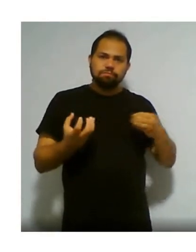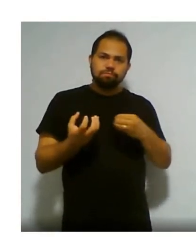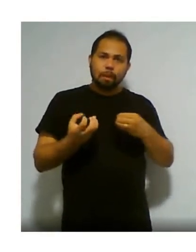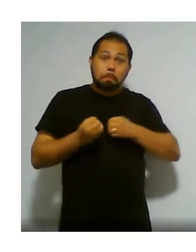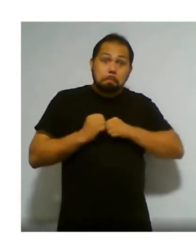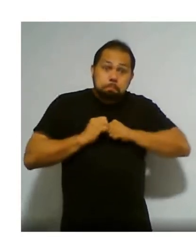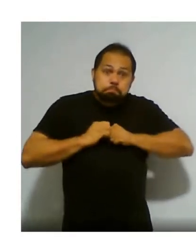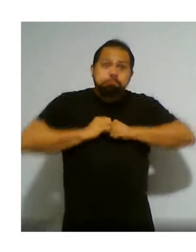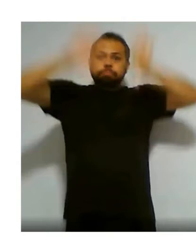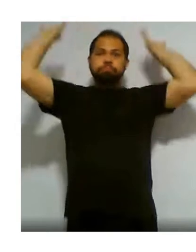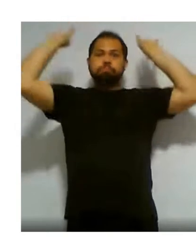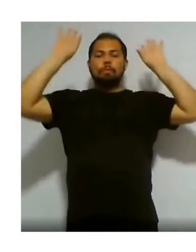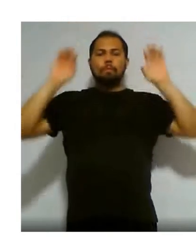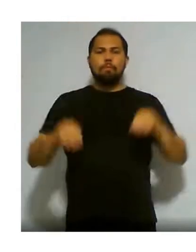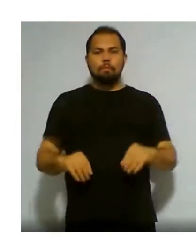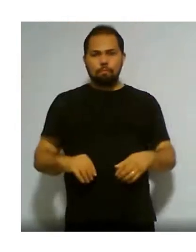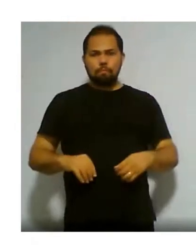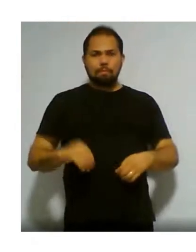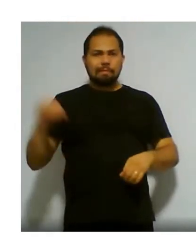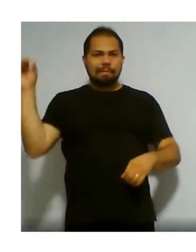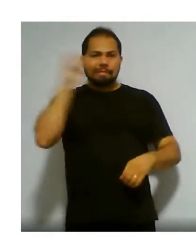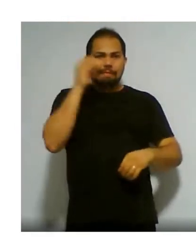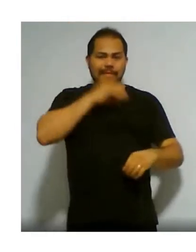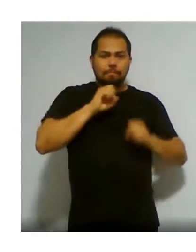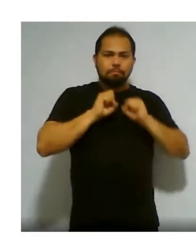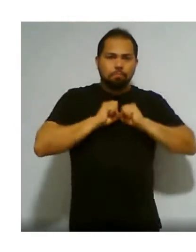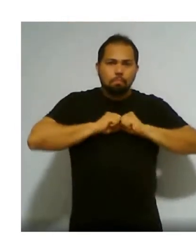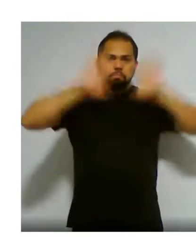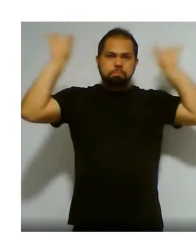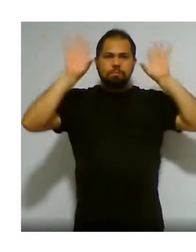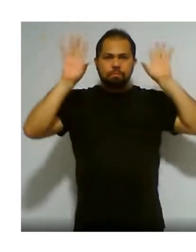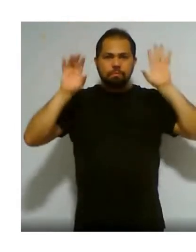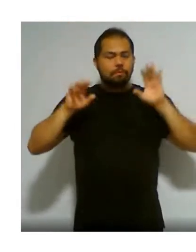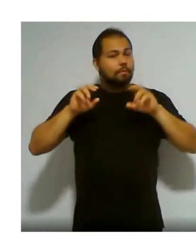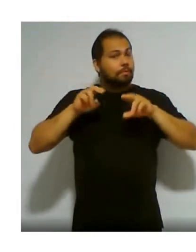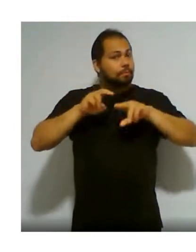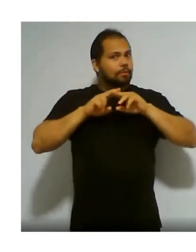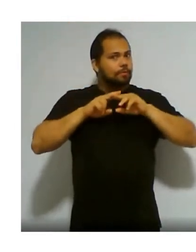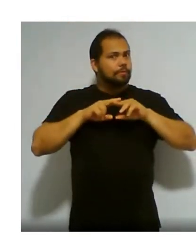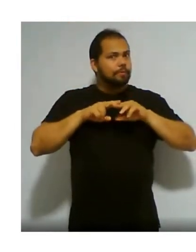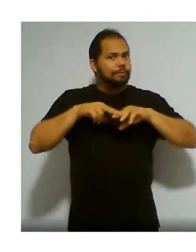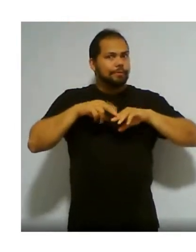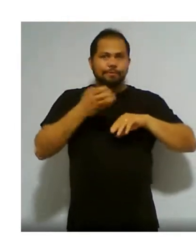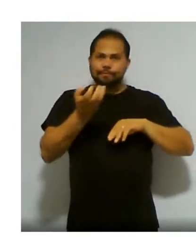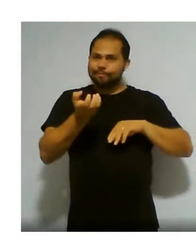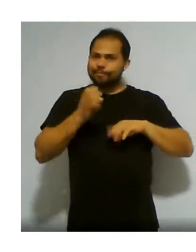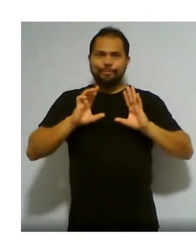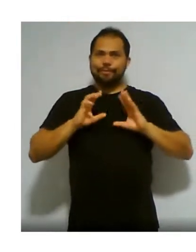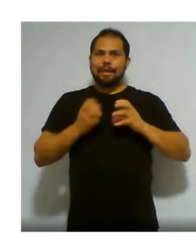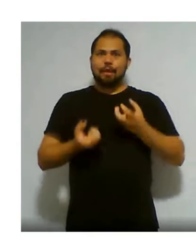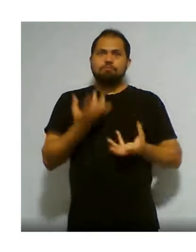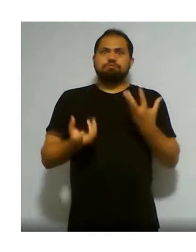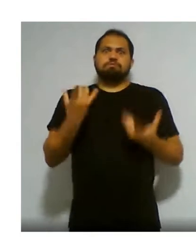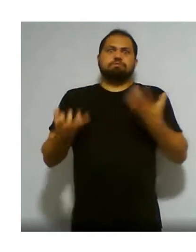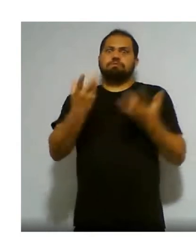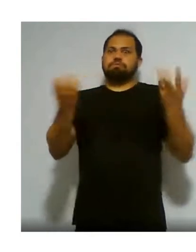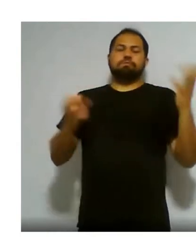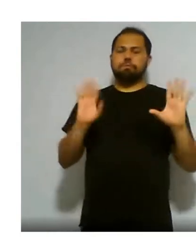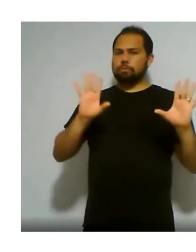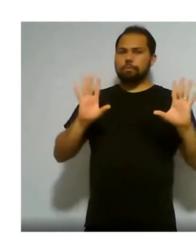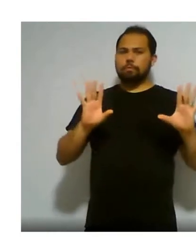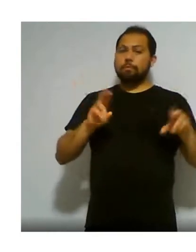de entrar em combustão, ou seja, de queimar. Então, você não quer causar um incêndio, você quer evitar um acidente, então mantenha ele longe